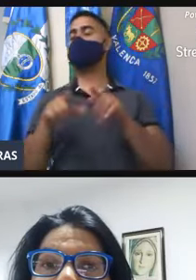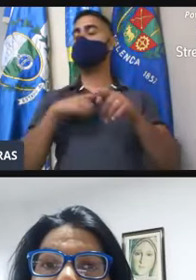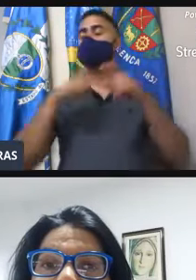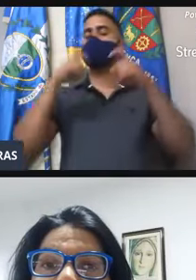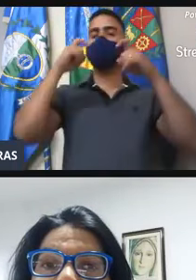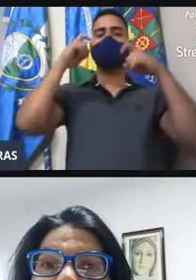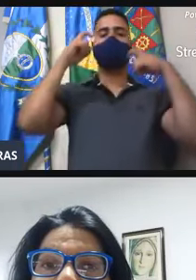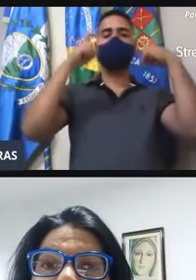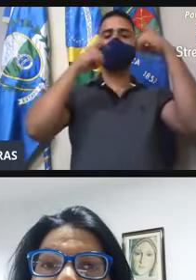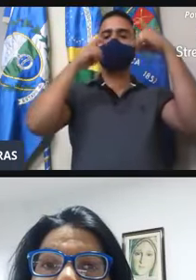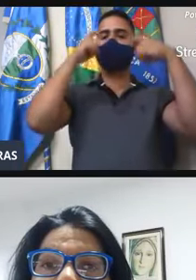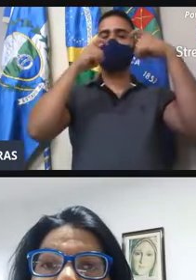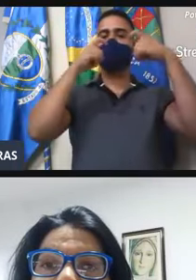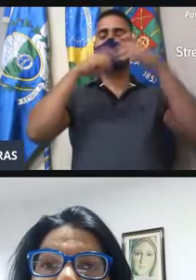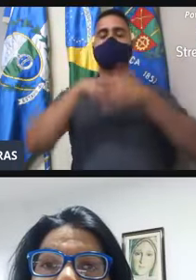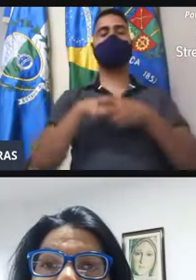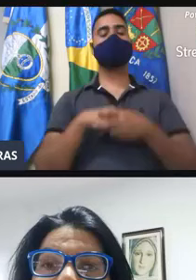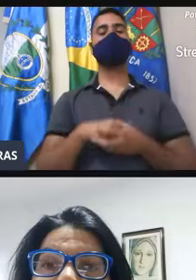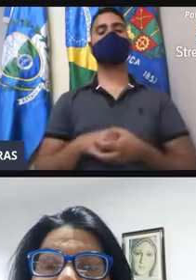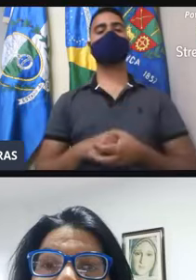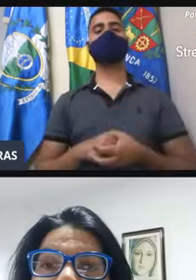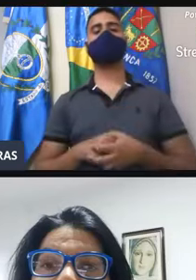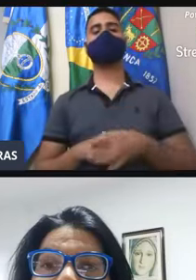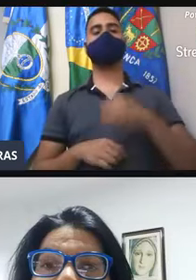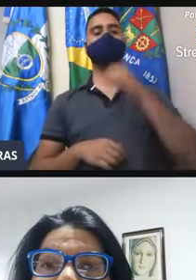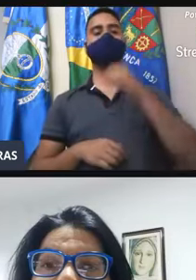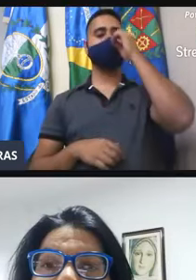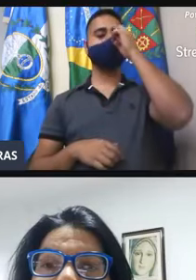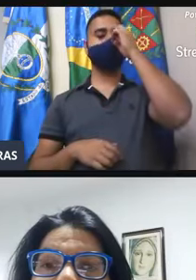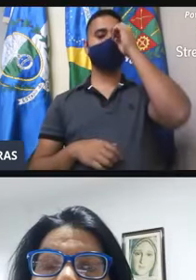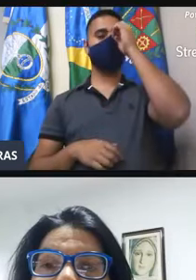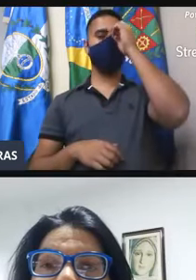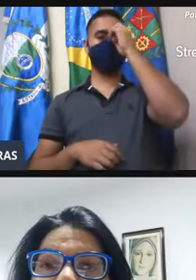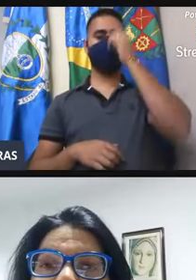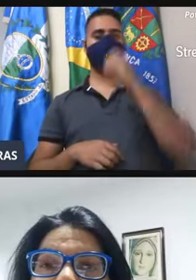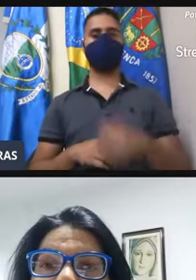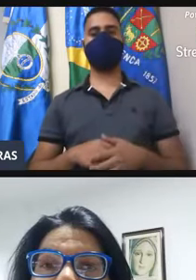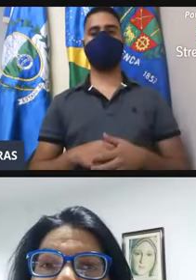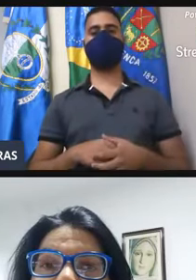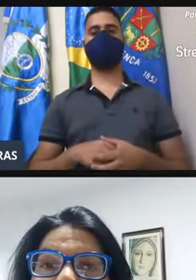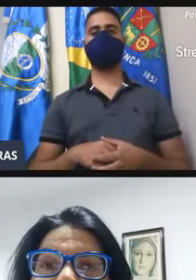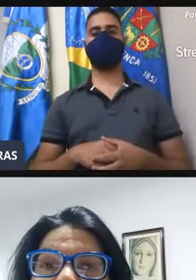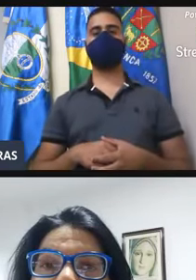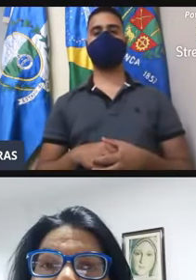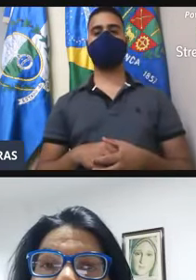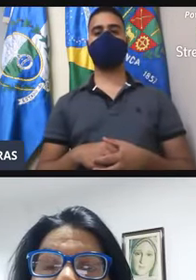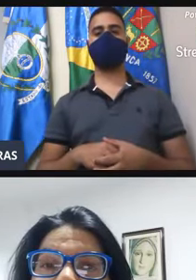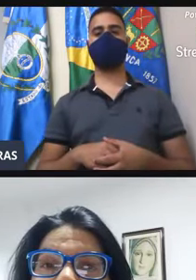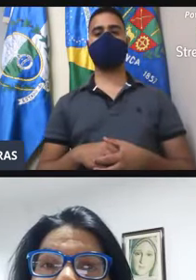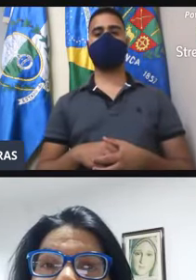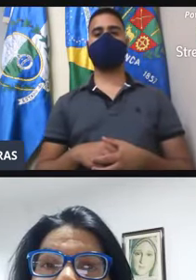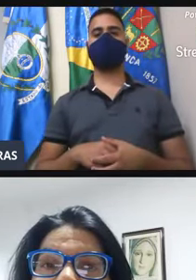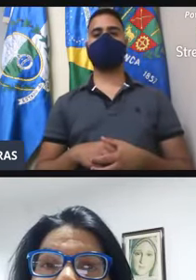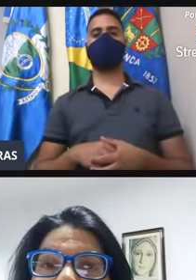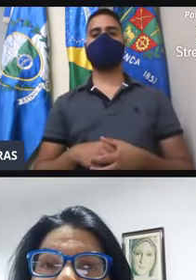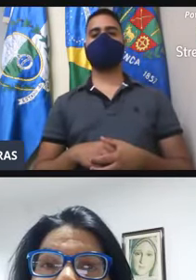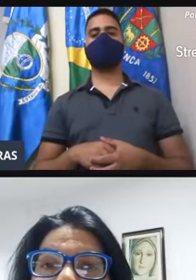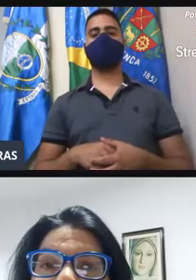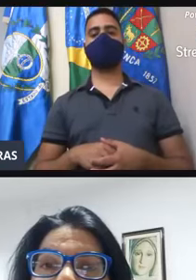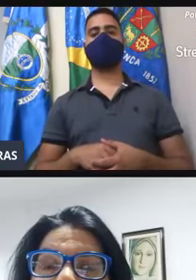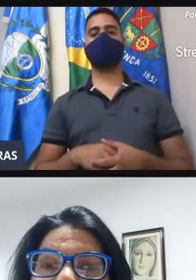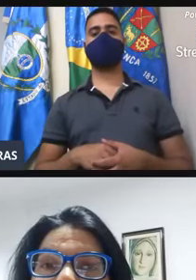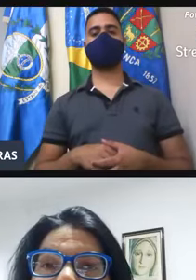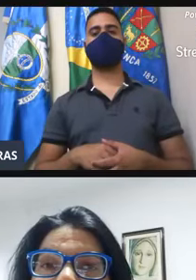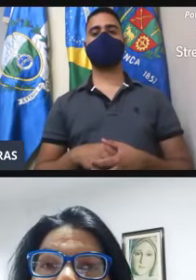preocupação com, vamos colocar assim, uma desgraça alheia. Porque